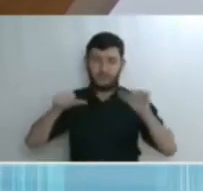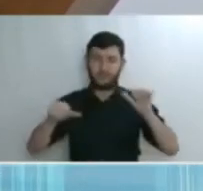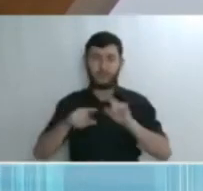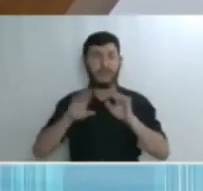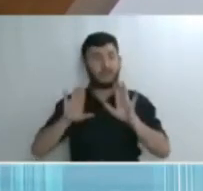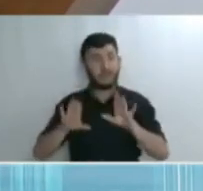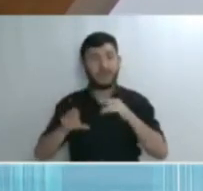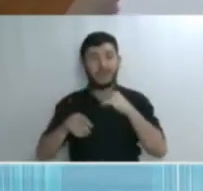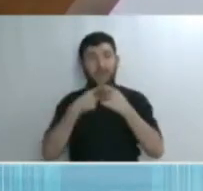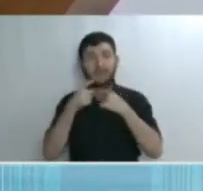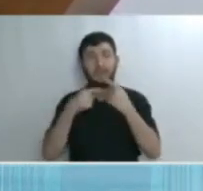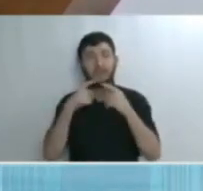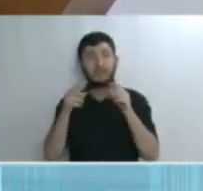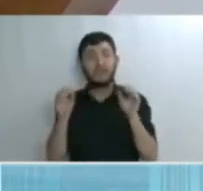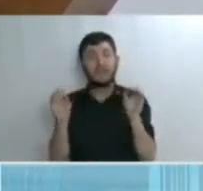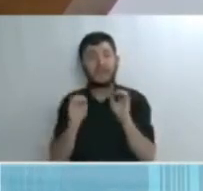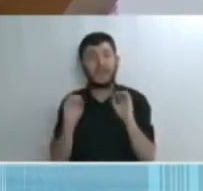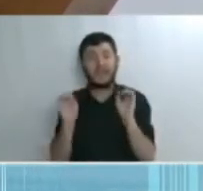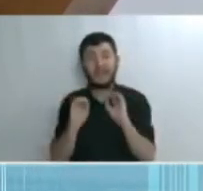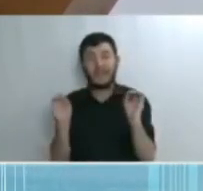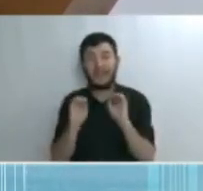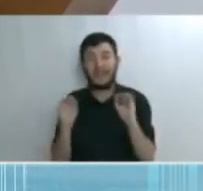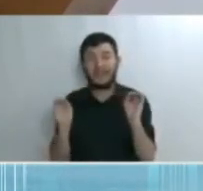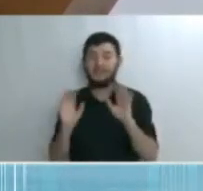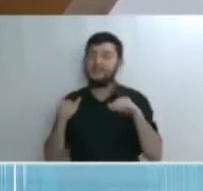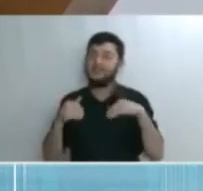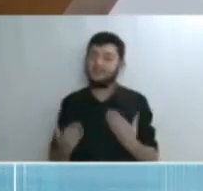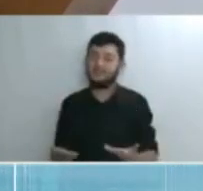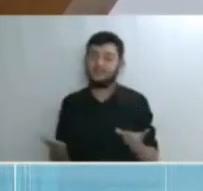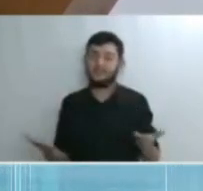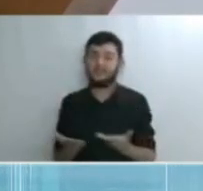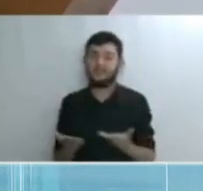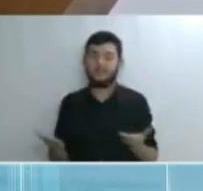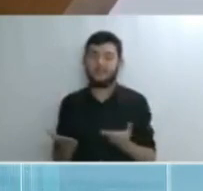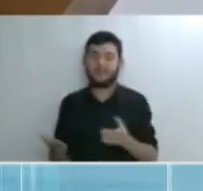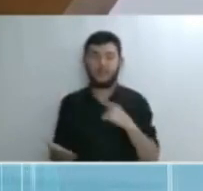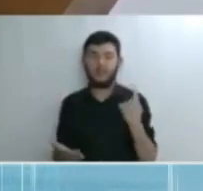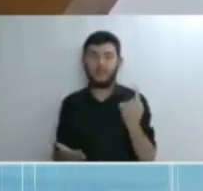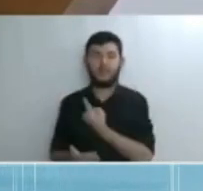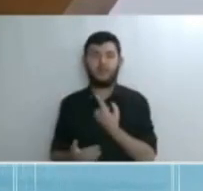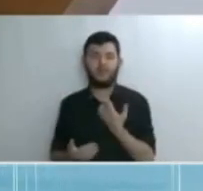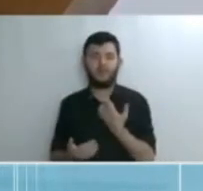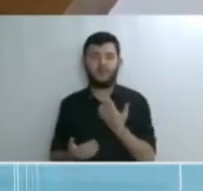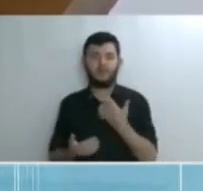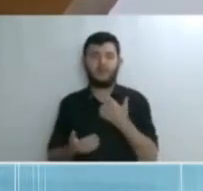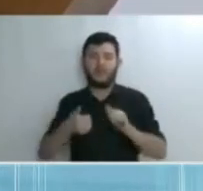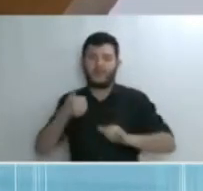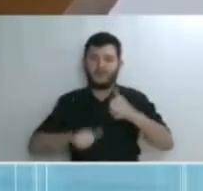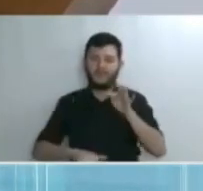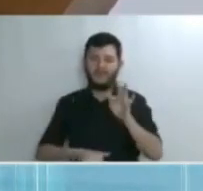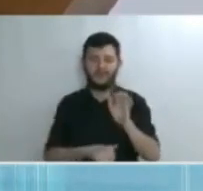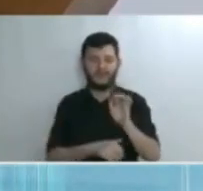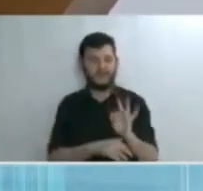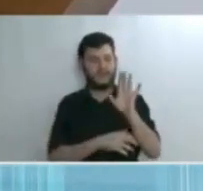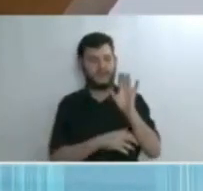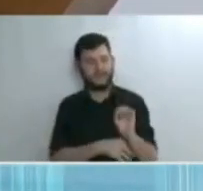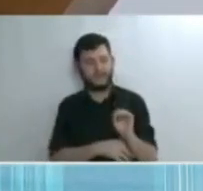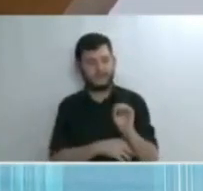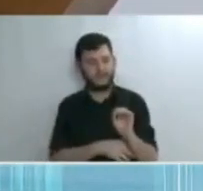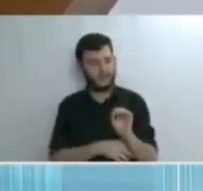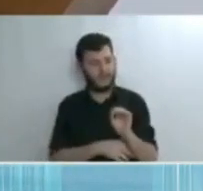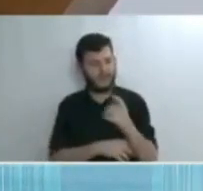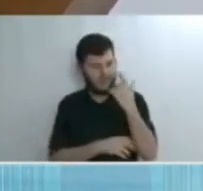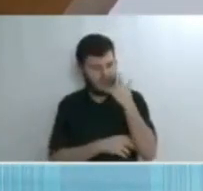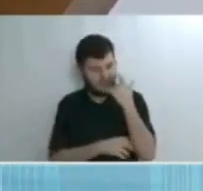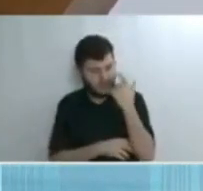que o Ministério Público não pode acreditar ser o quarto poder. Além disso, o ministro também declarou que o atual modelo da Procuradoria-Geral